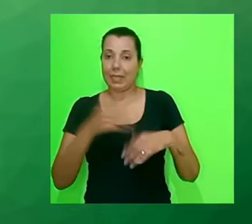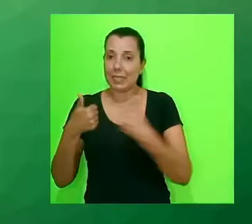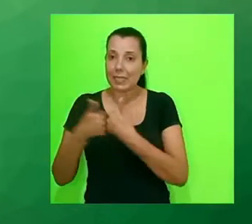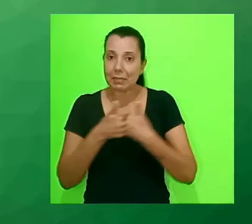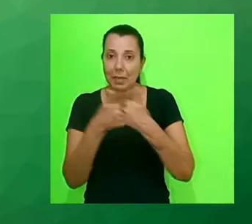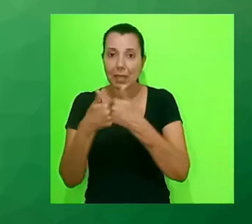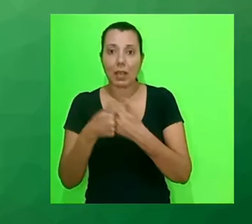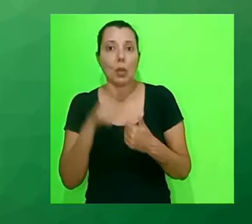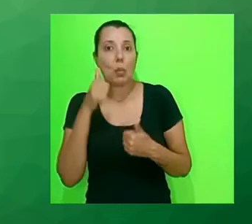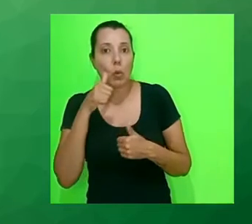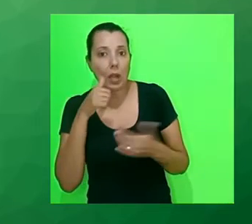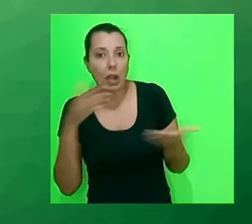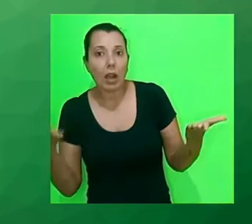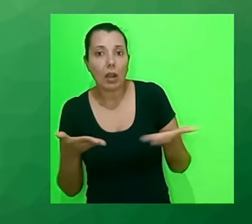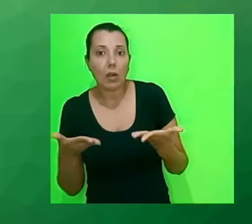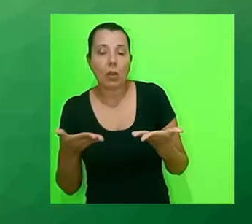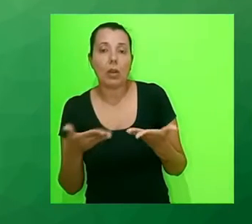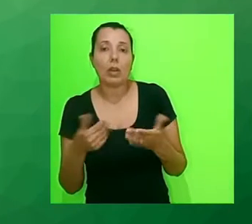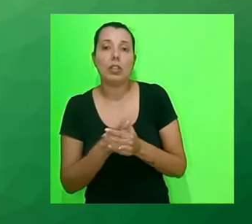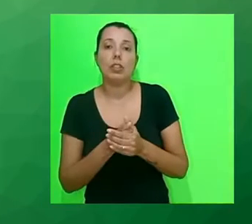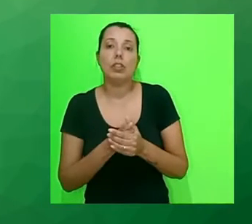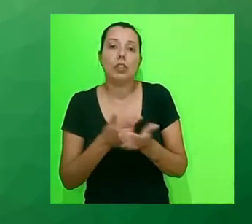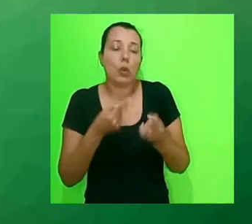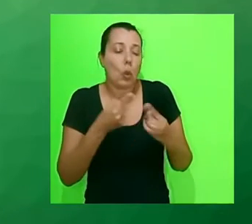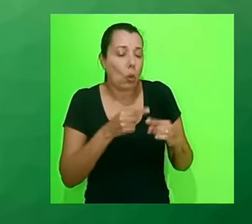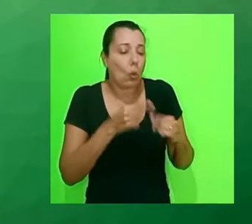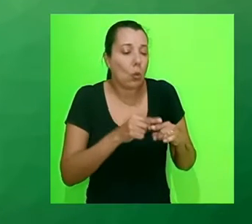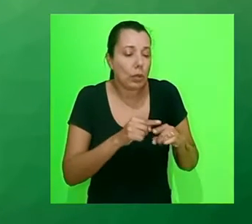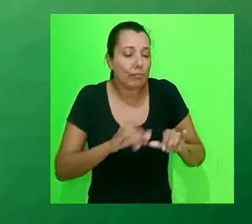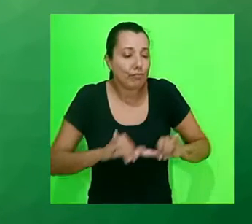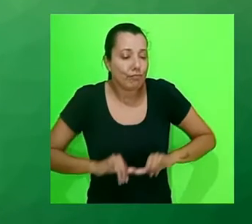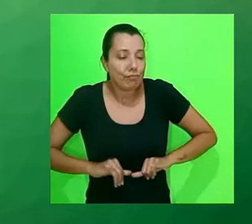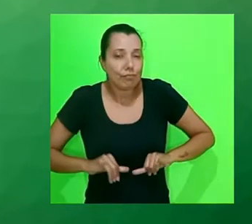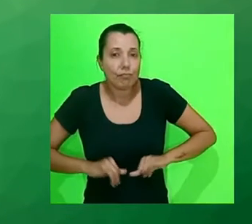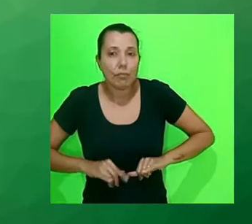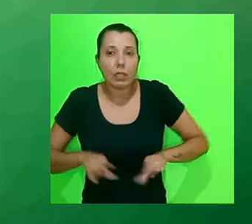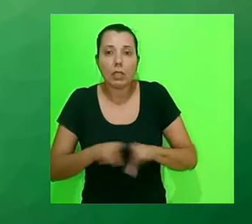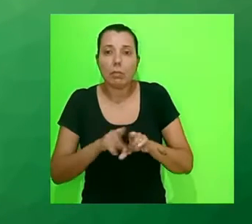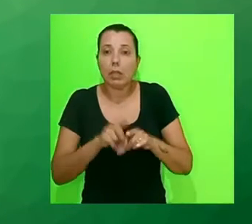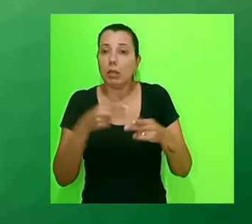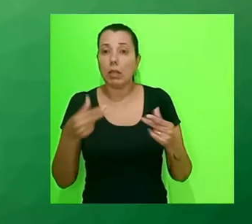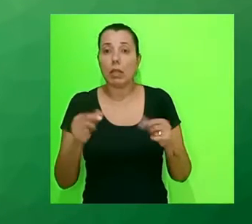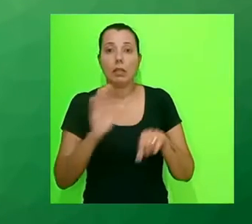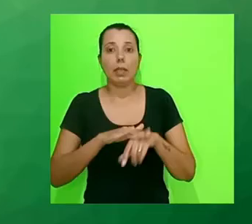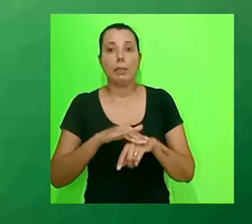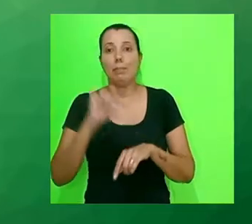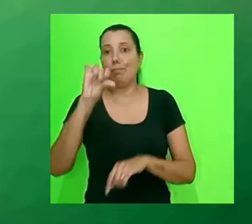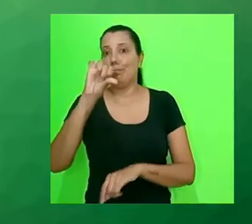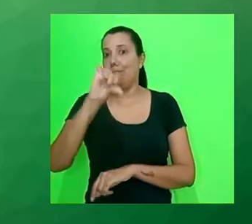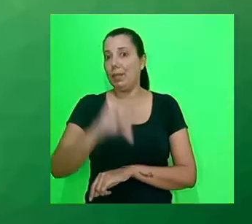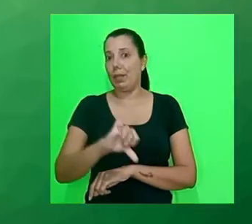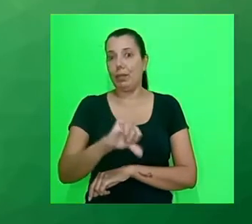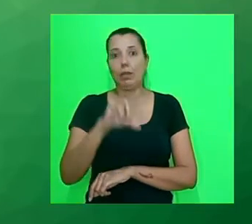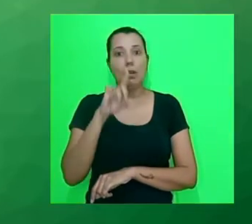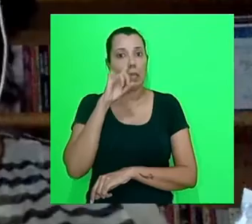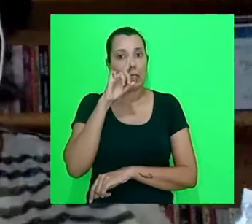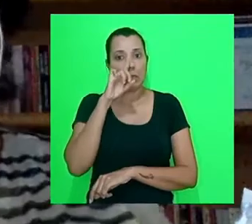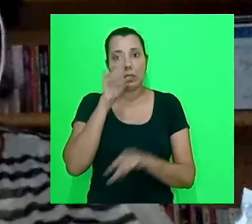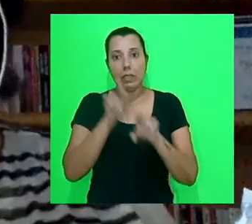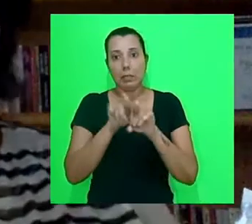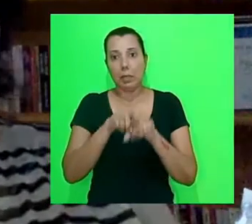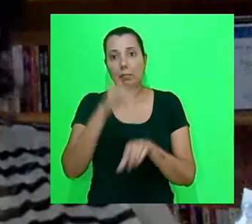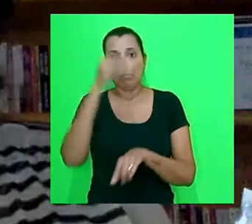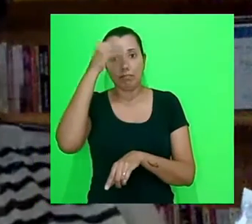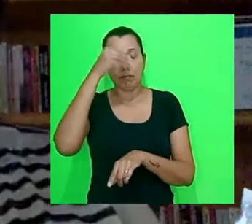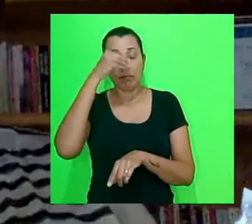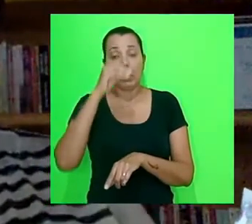que a Lei Maria da Penha, ela, ao tipificar a violência contra a mulher, ela coloca uma dimensão que é da violência patrimonial.